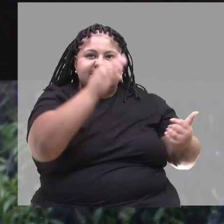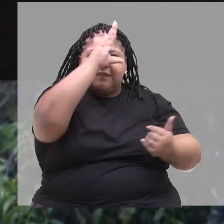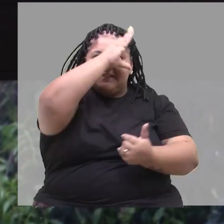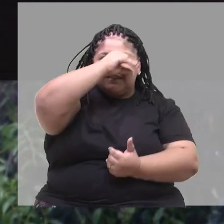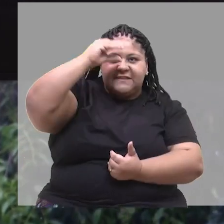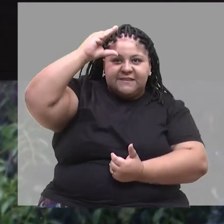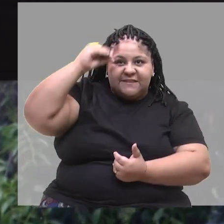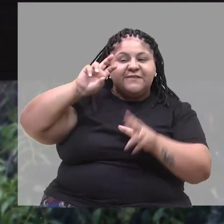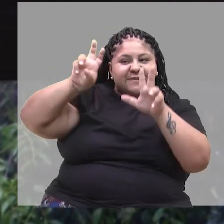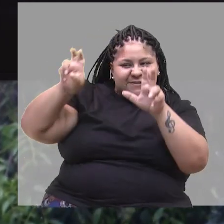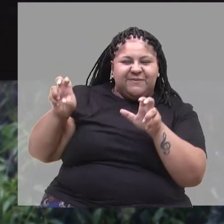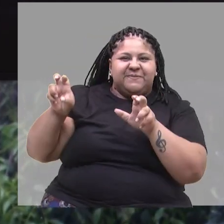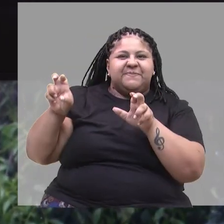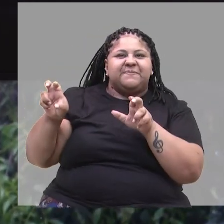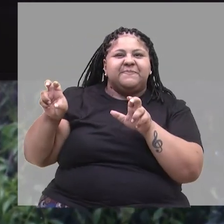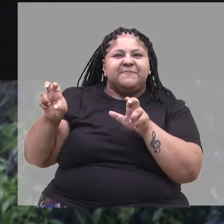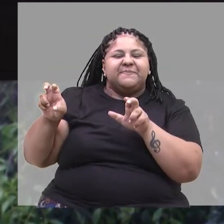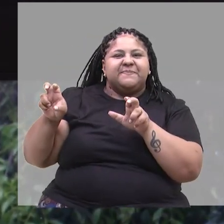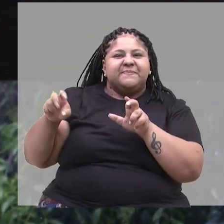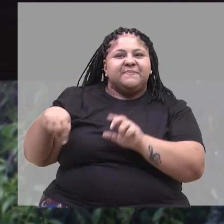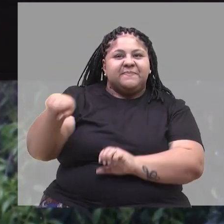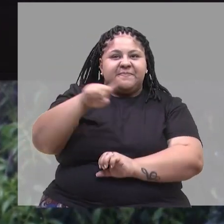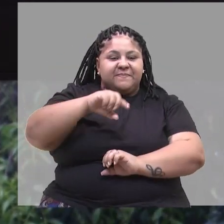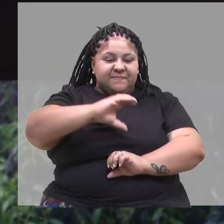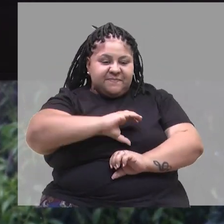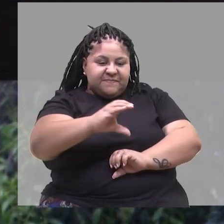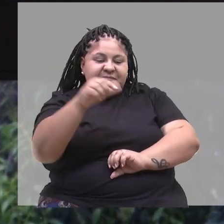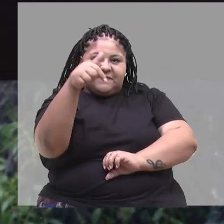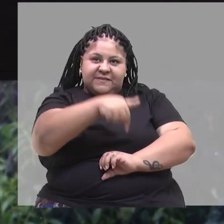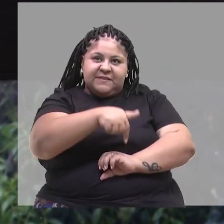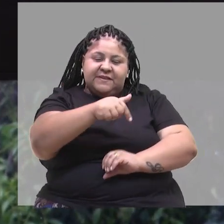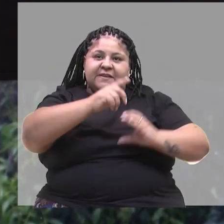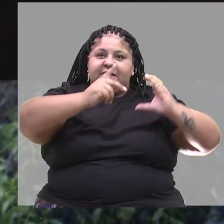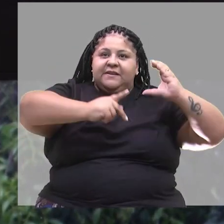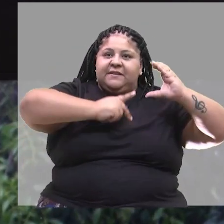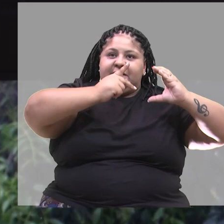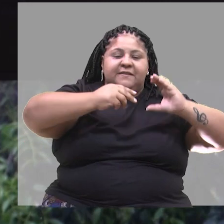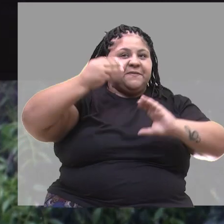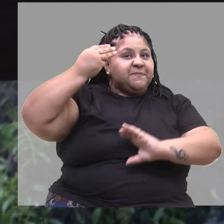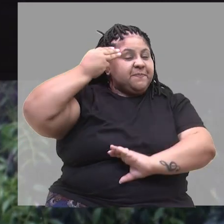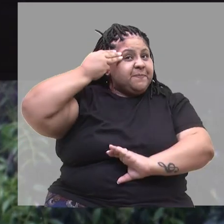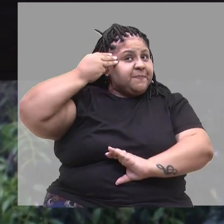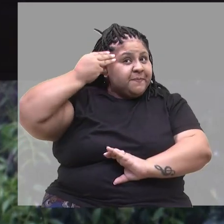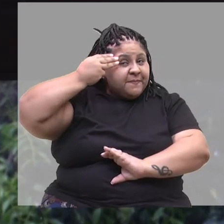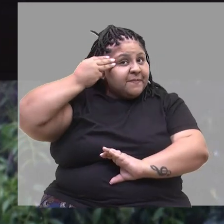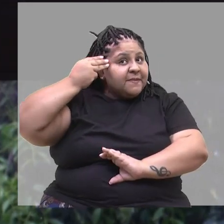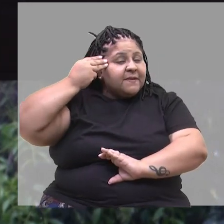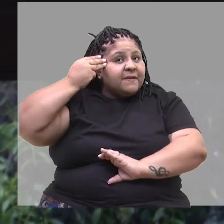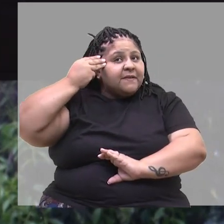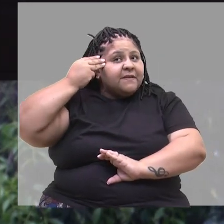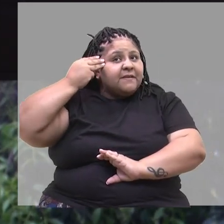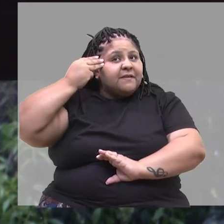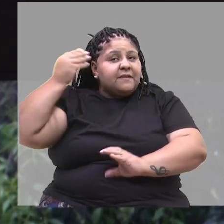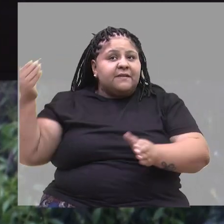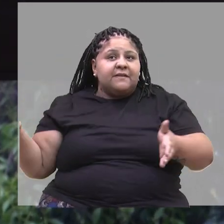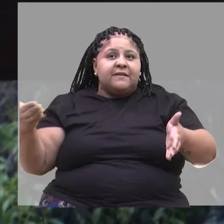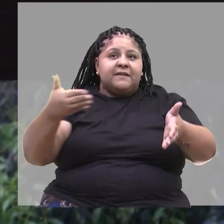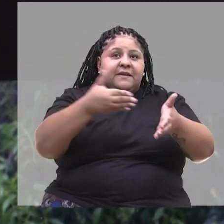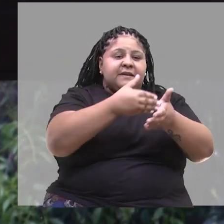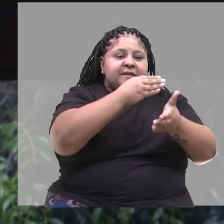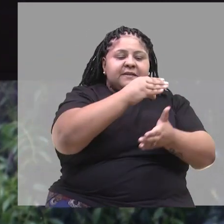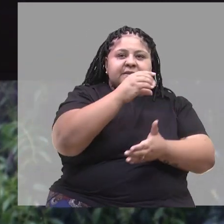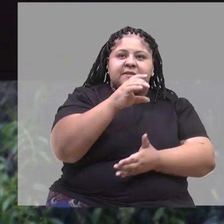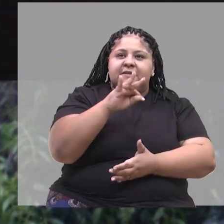dos adolescentes no assunto. O nosso coordenador aqui da TV Câmara, o Marcelo De Gregori, ele foi até